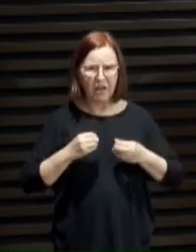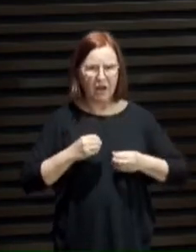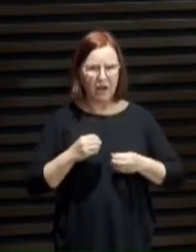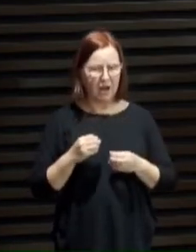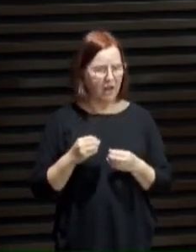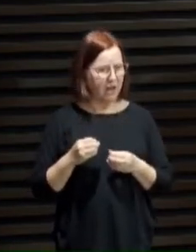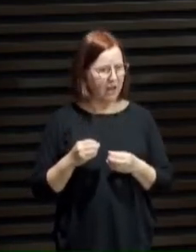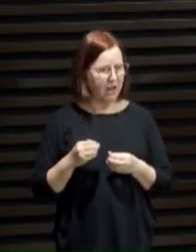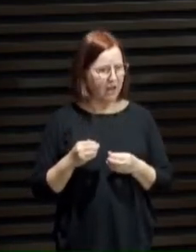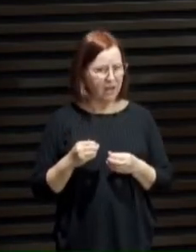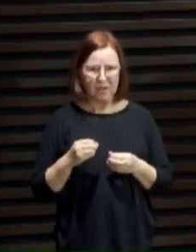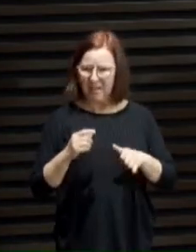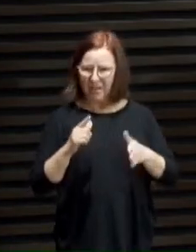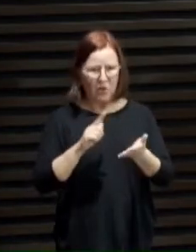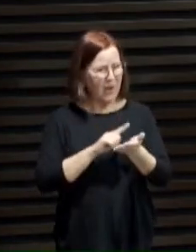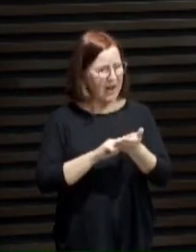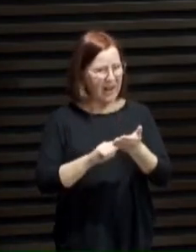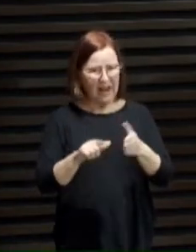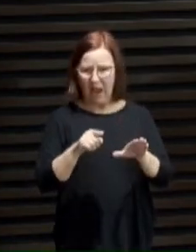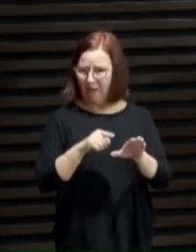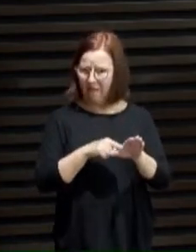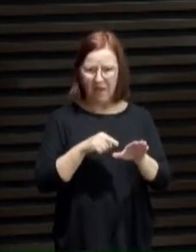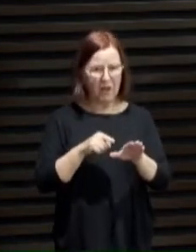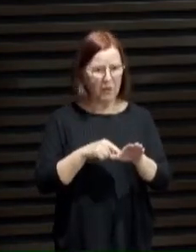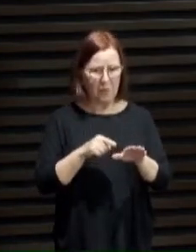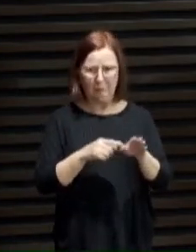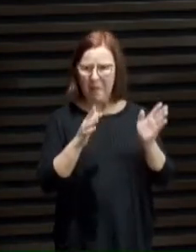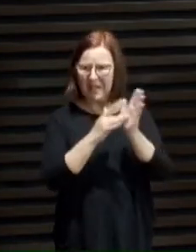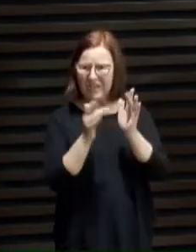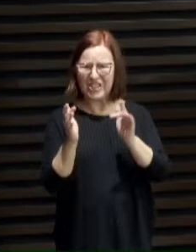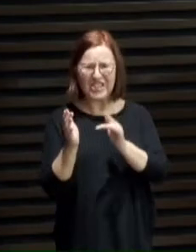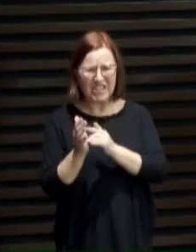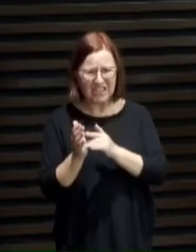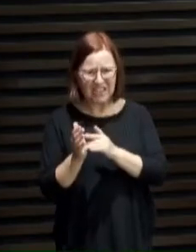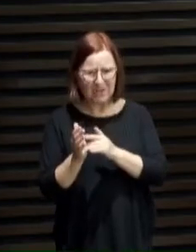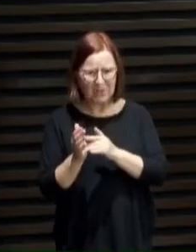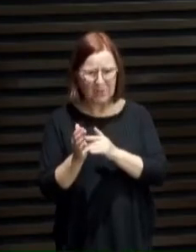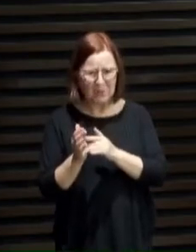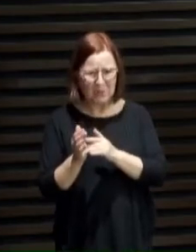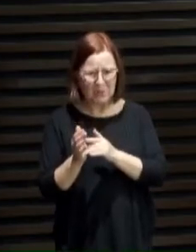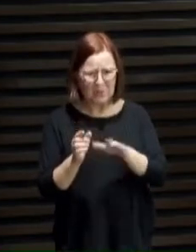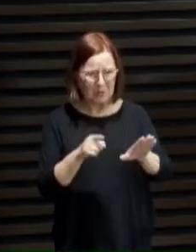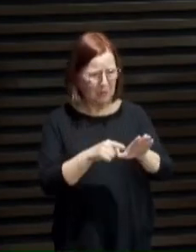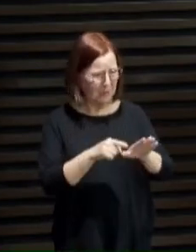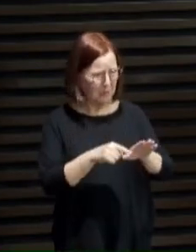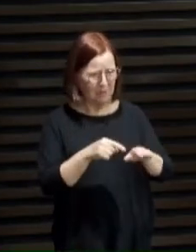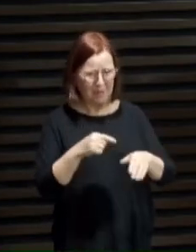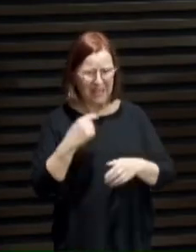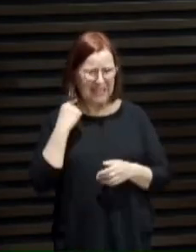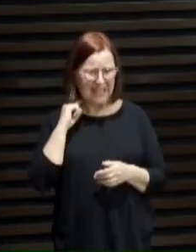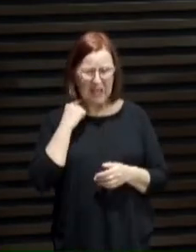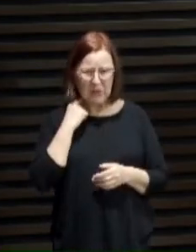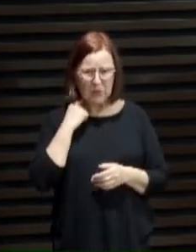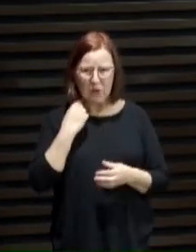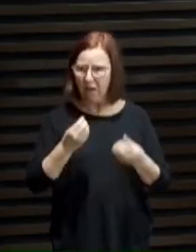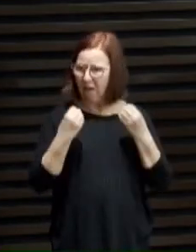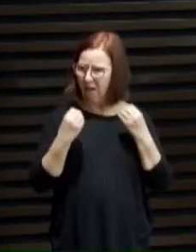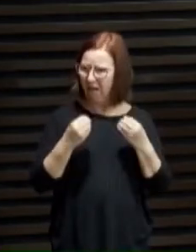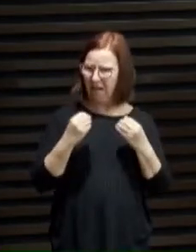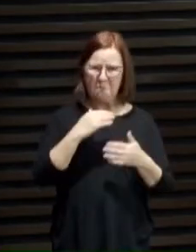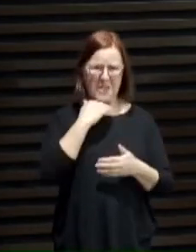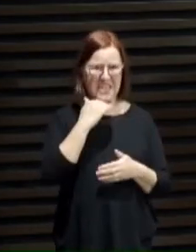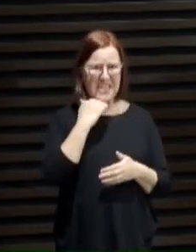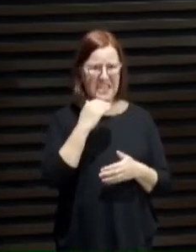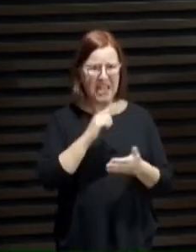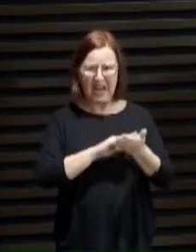permitiram que ele se sentasse assim, com seus pés sujos? Como ninguém lavou os seus